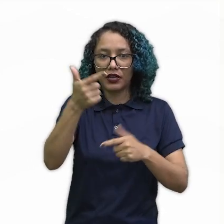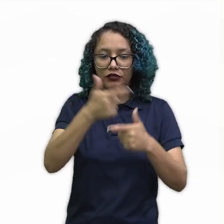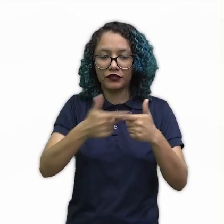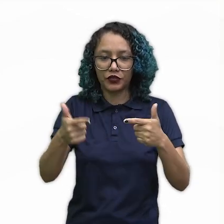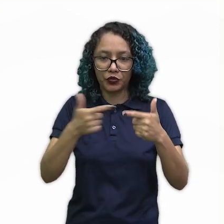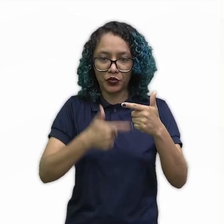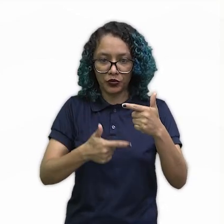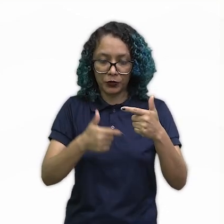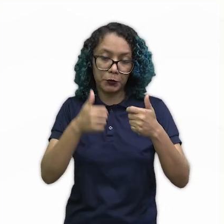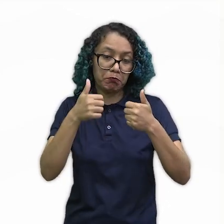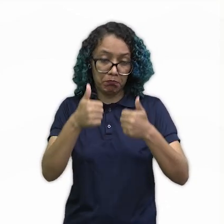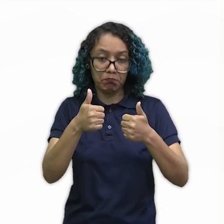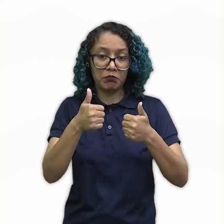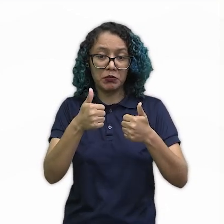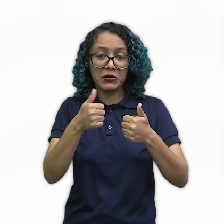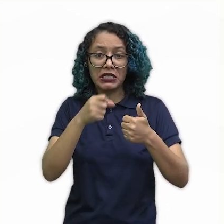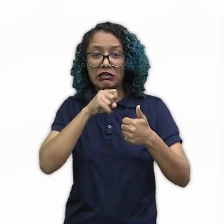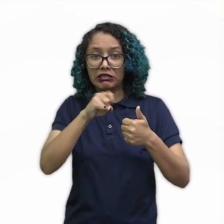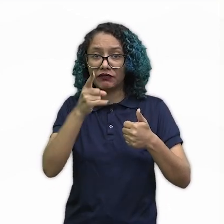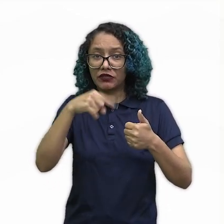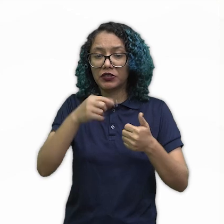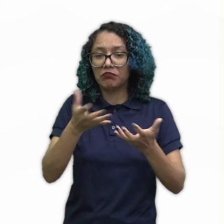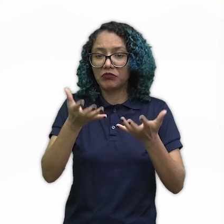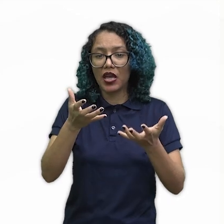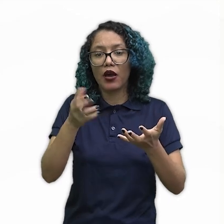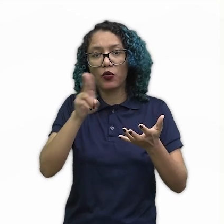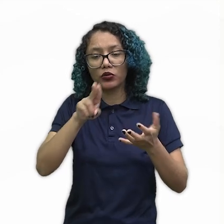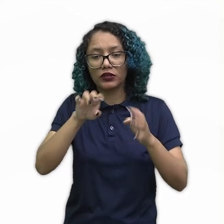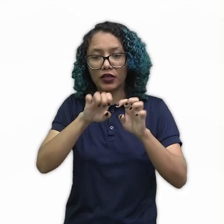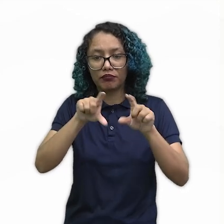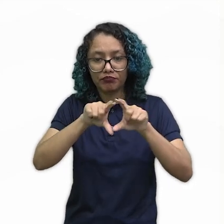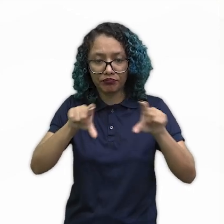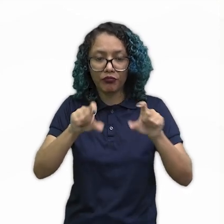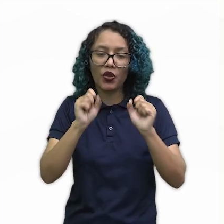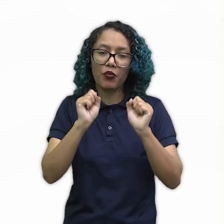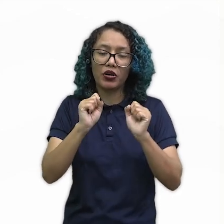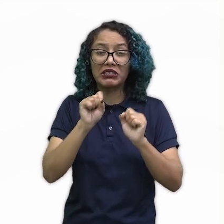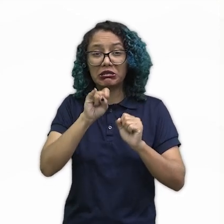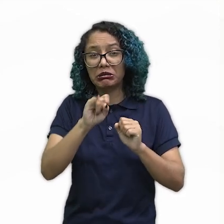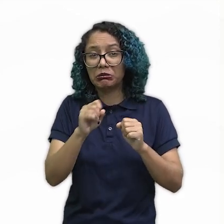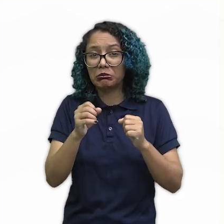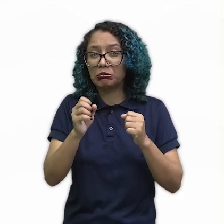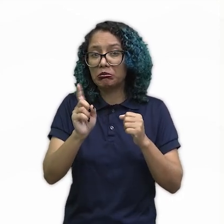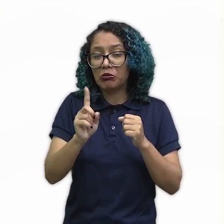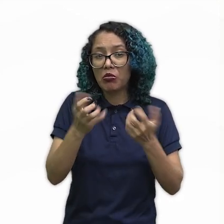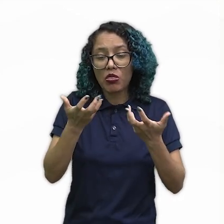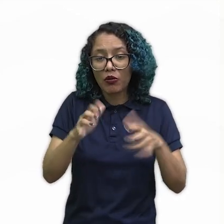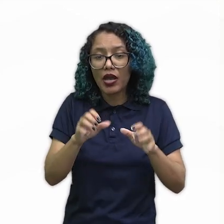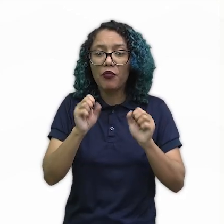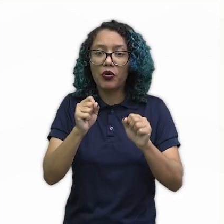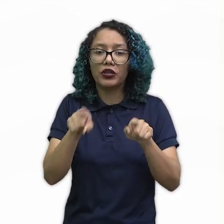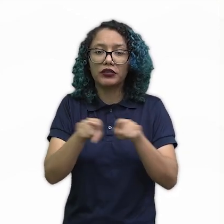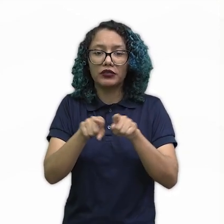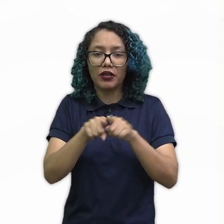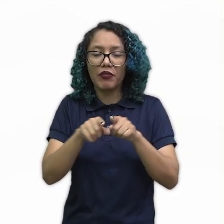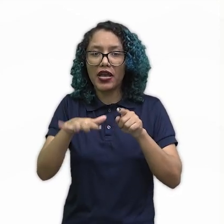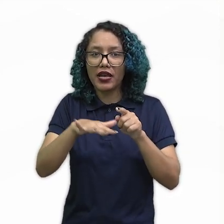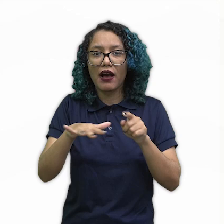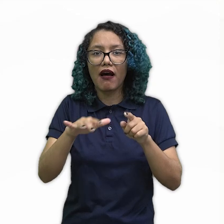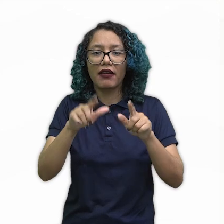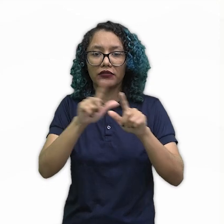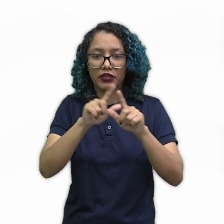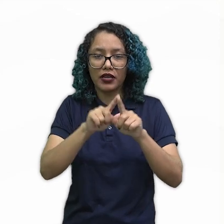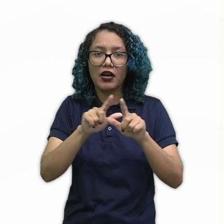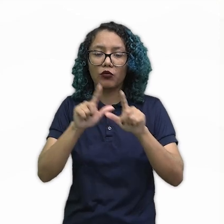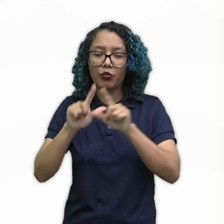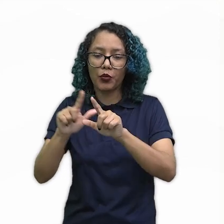2. Tá certo? Caso você queira usar a expressão. Se não, você pode, então, calcular a área de um triângulo e aí